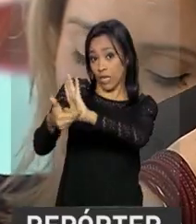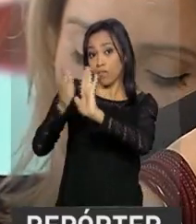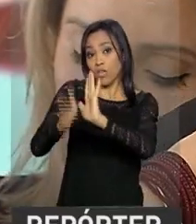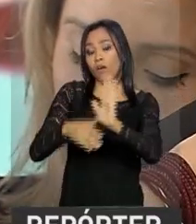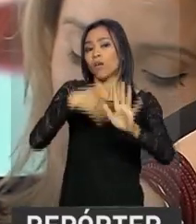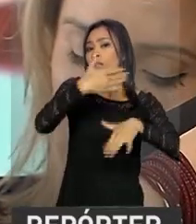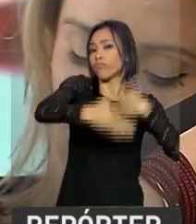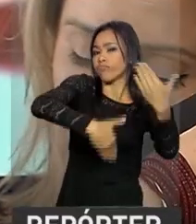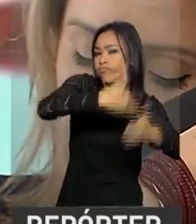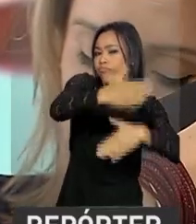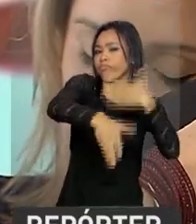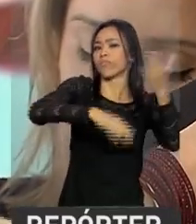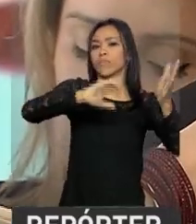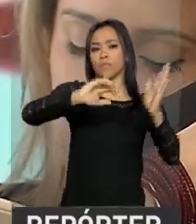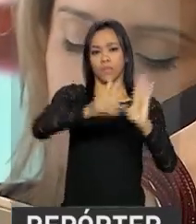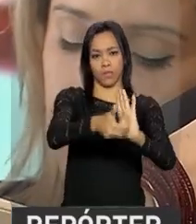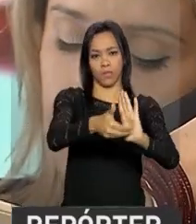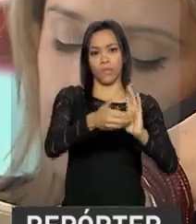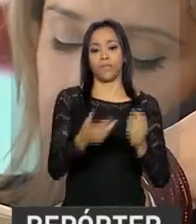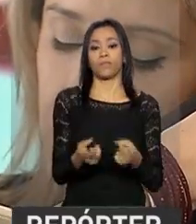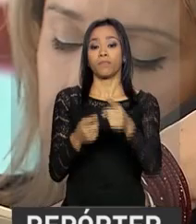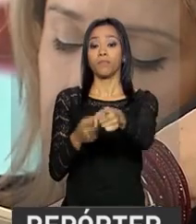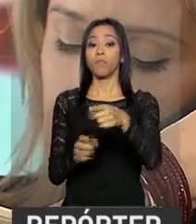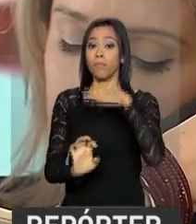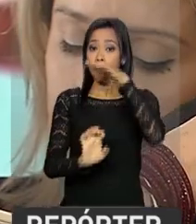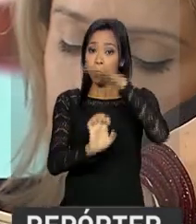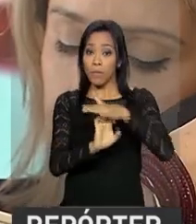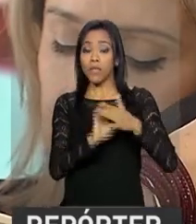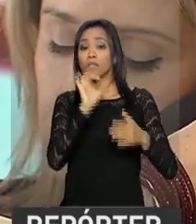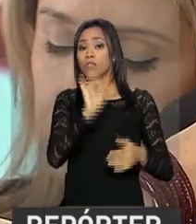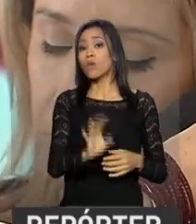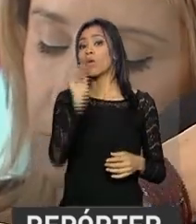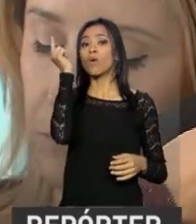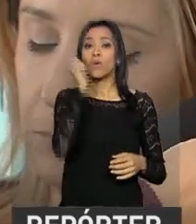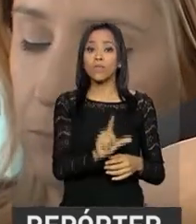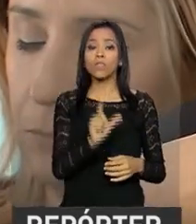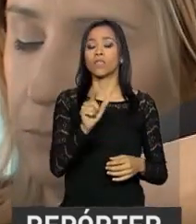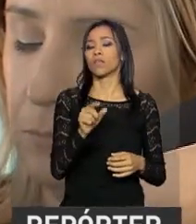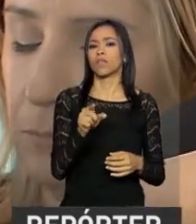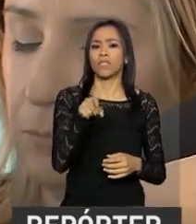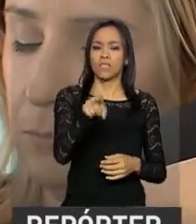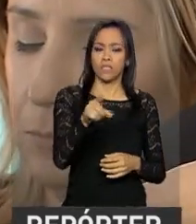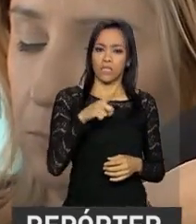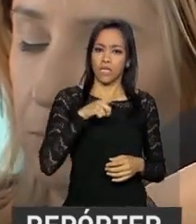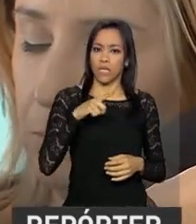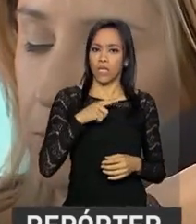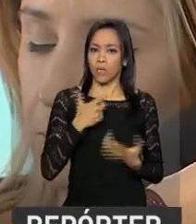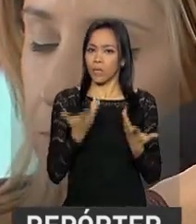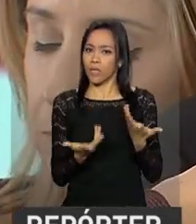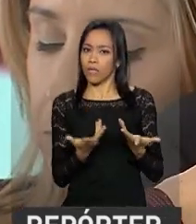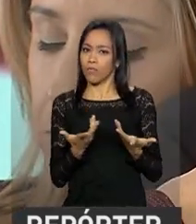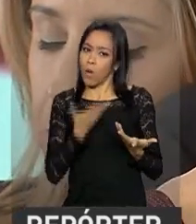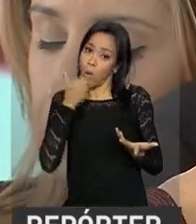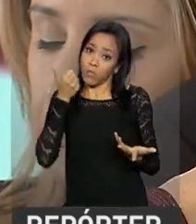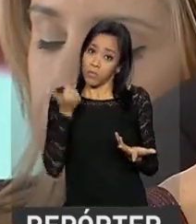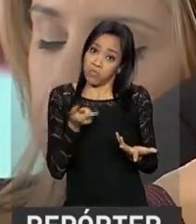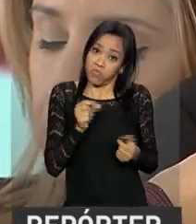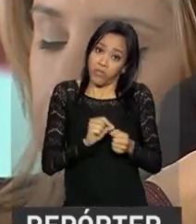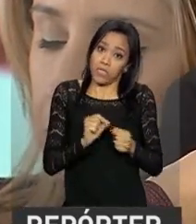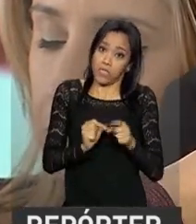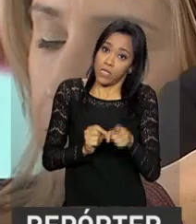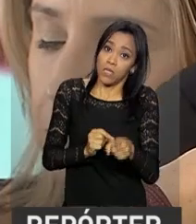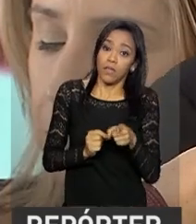empresa, como um todo, ela só tem a ganhar com isso. Em vez de você ter uma obrigação, você tem uma opção de fazer. É claro